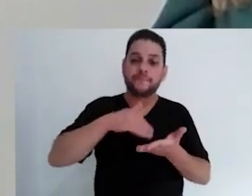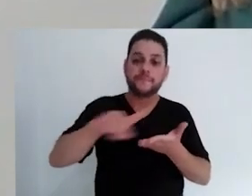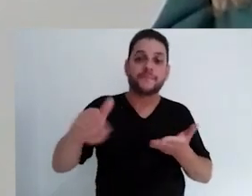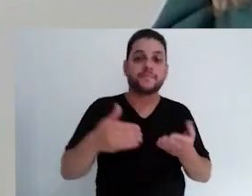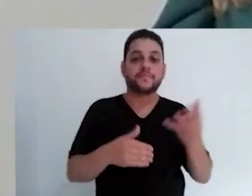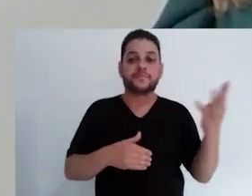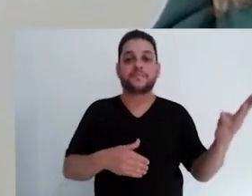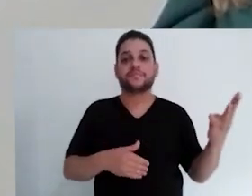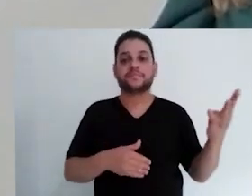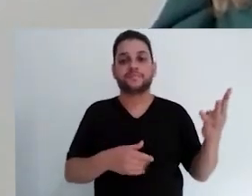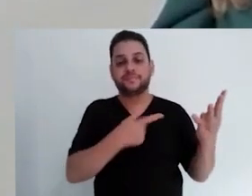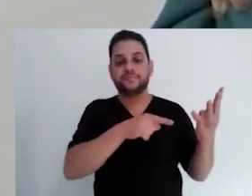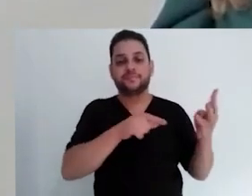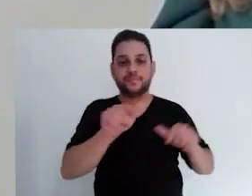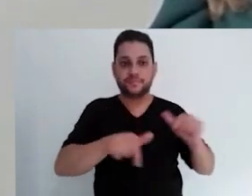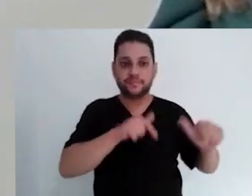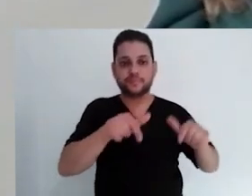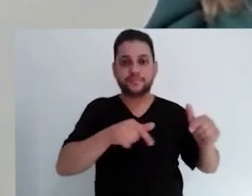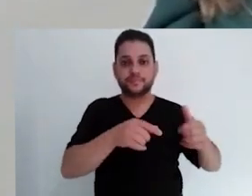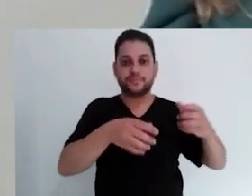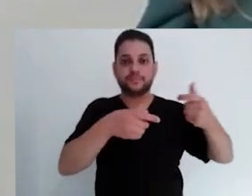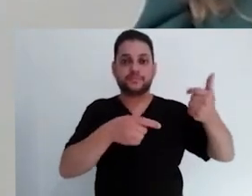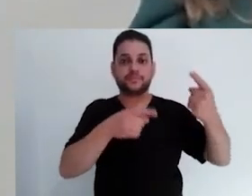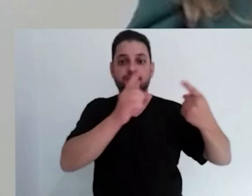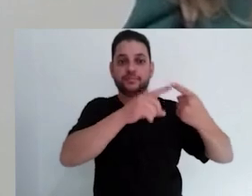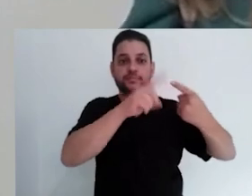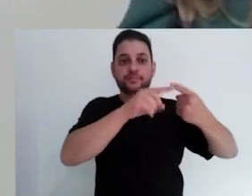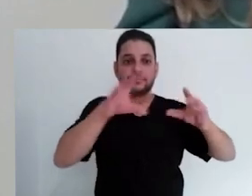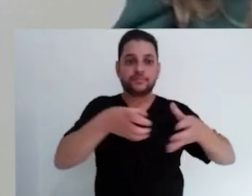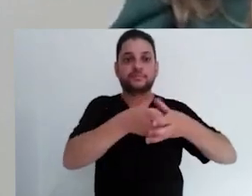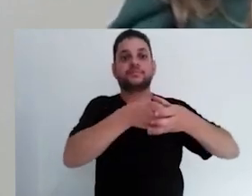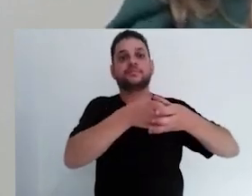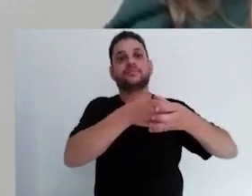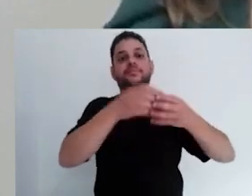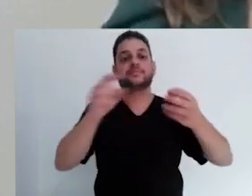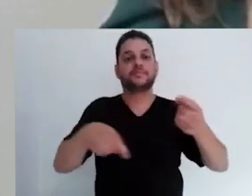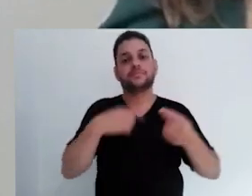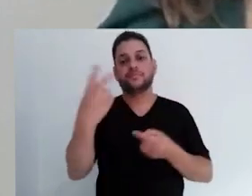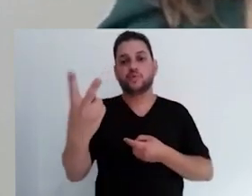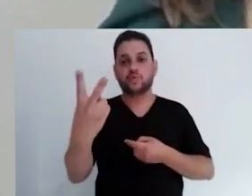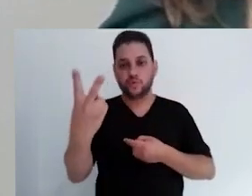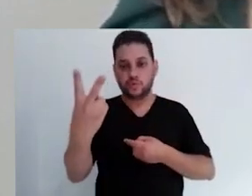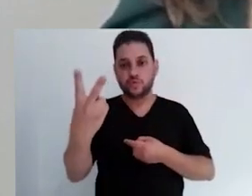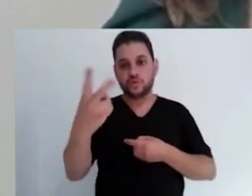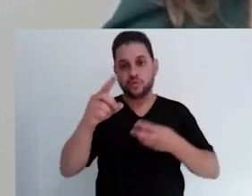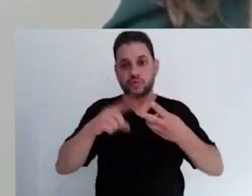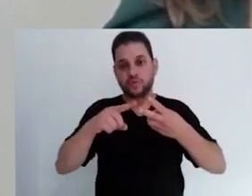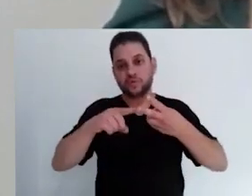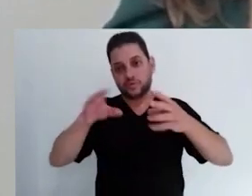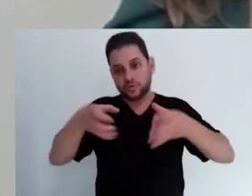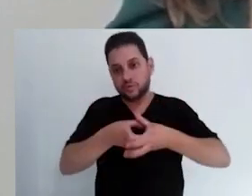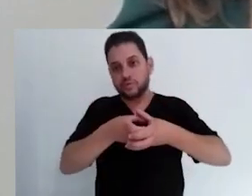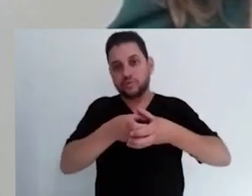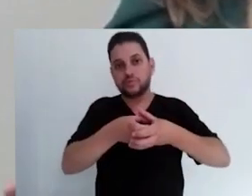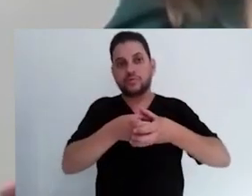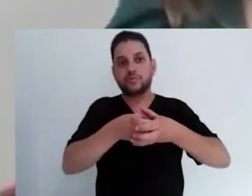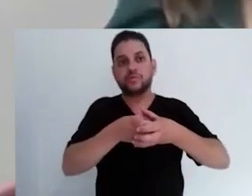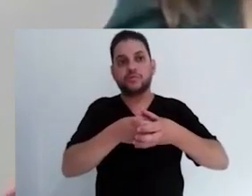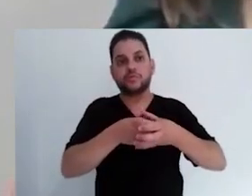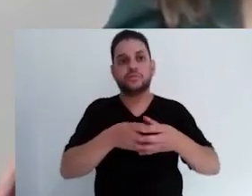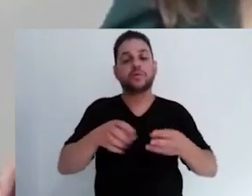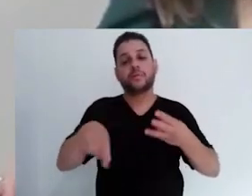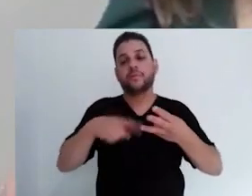no primeiro núcleo, de gabinete no primeiro núcleo, e 2 servidores no 2º núcleo, e no gabinete, no 3º núcleo, mais